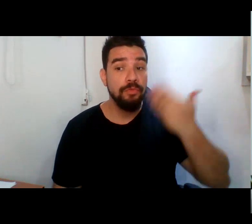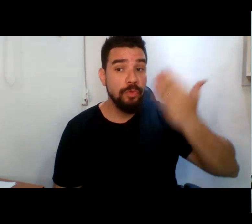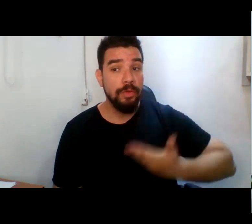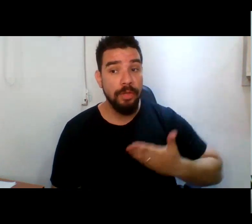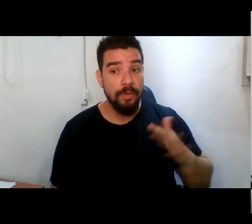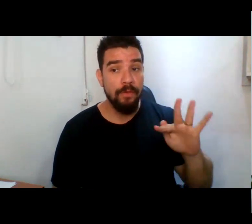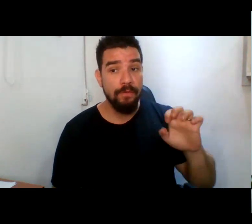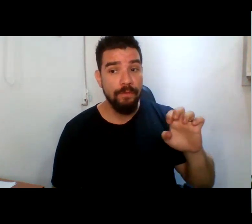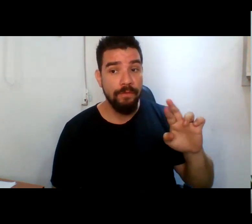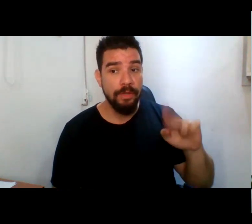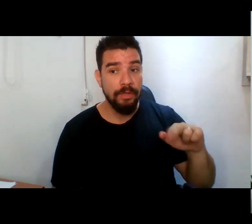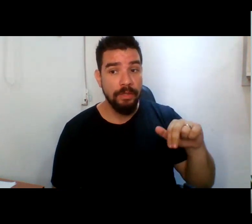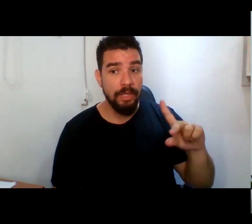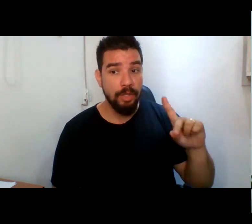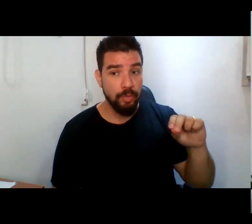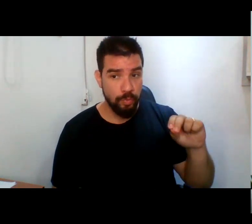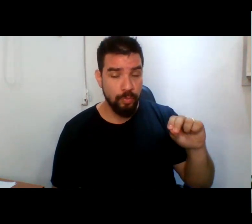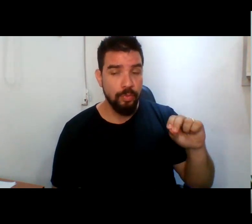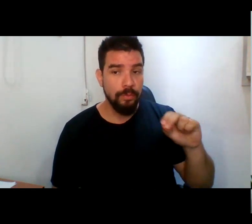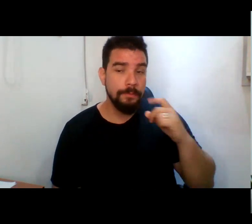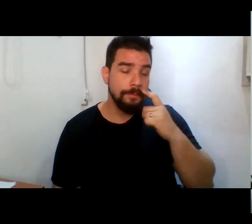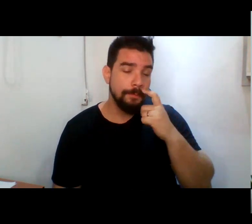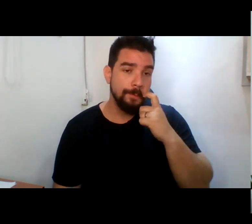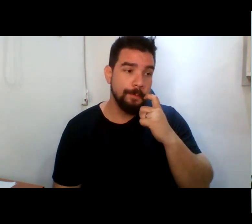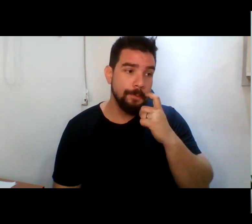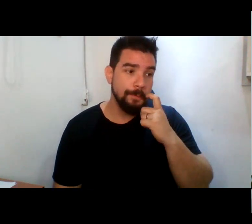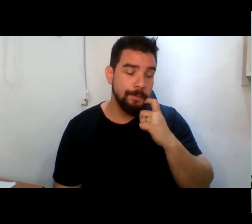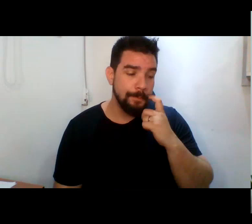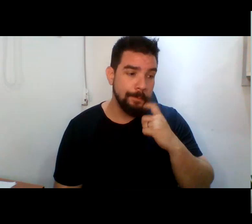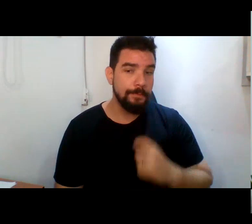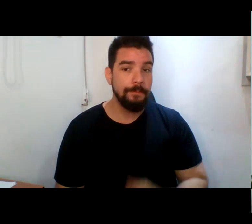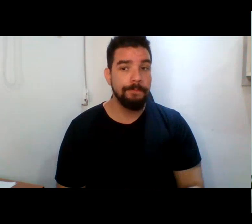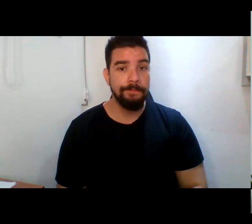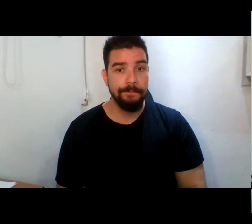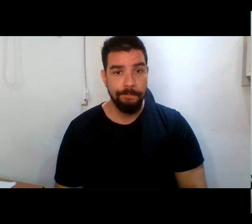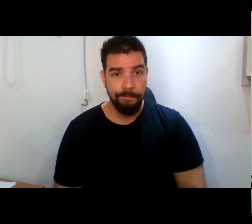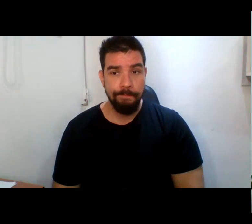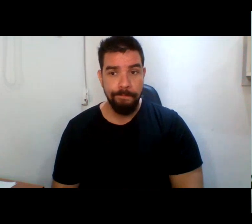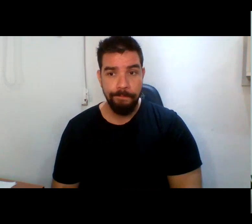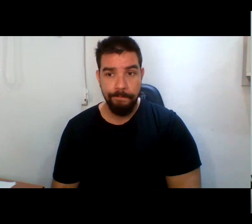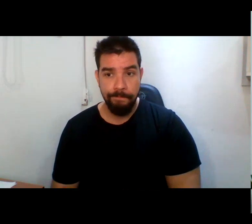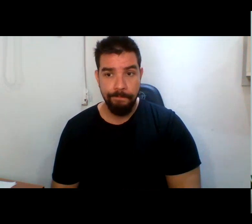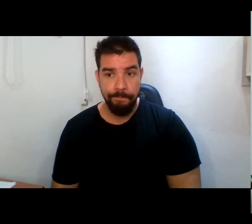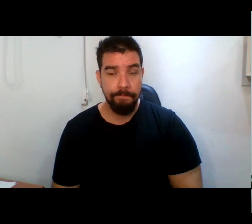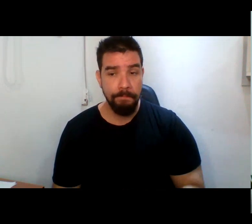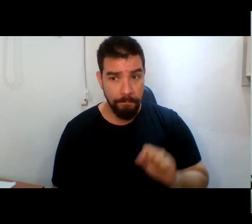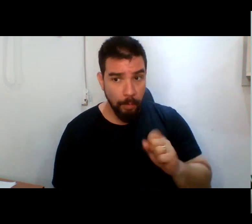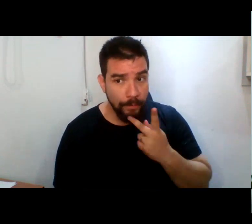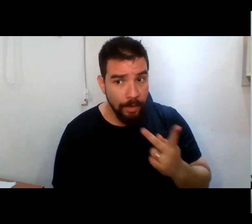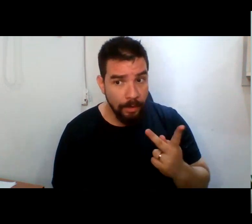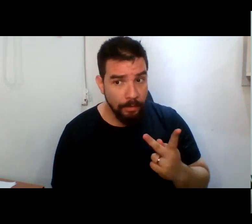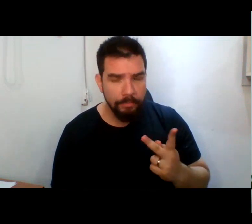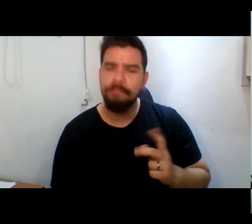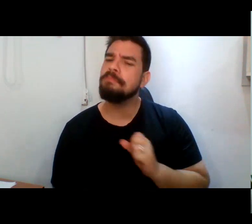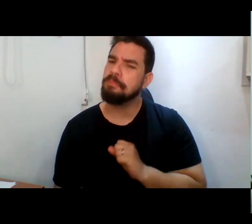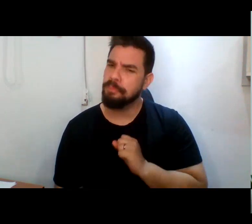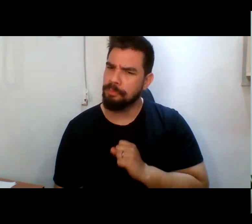Oi, Eu não Fernando, sei se tudo tem bem? alguém Pode falar? Pode falar.